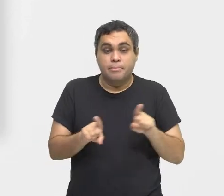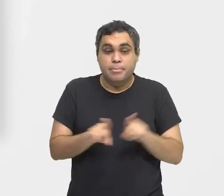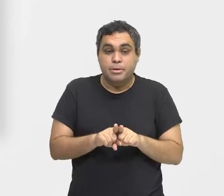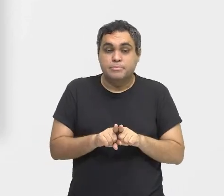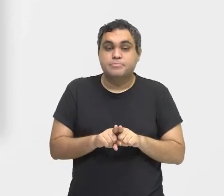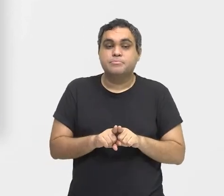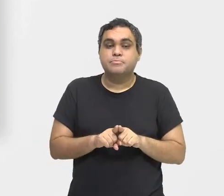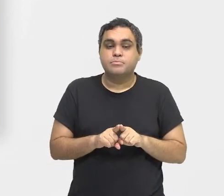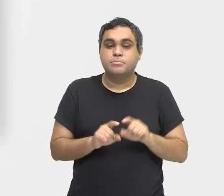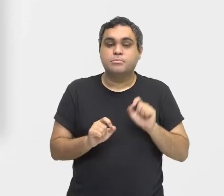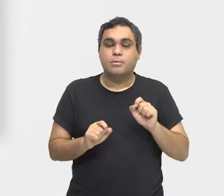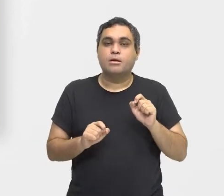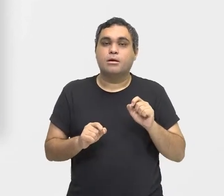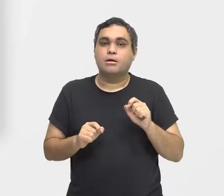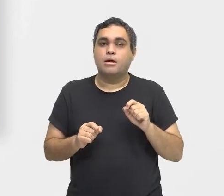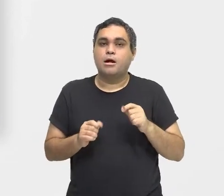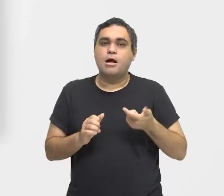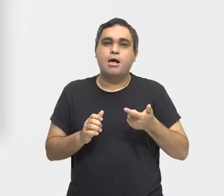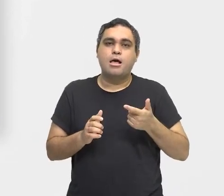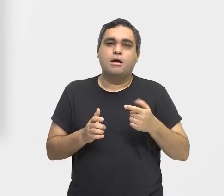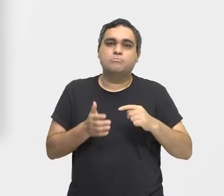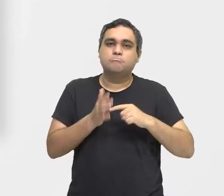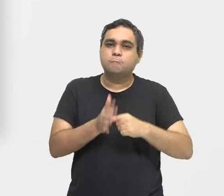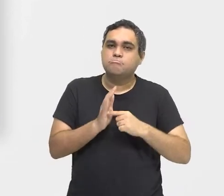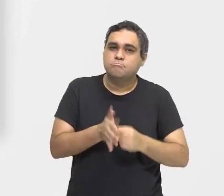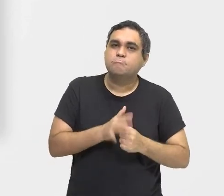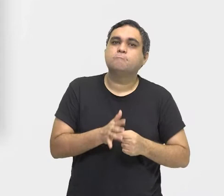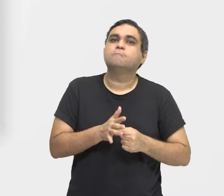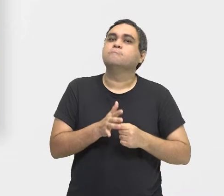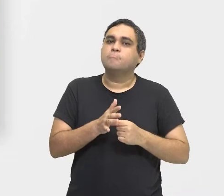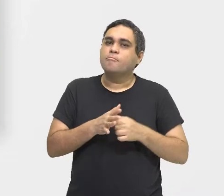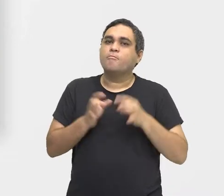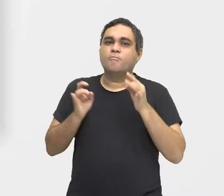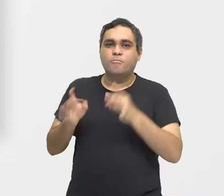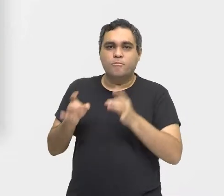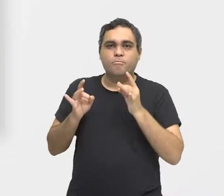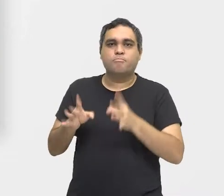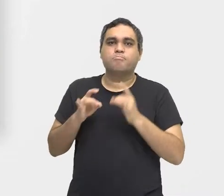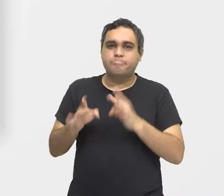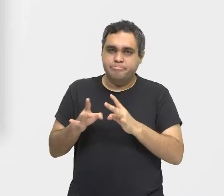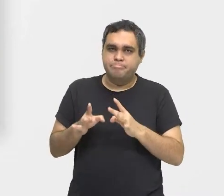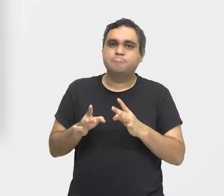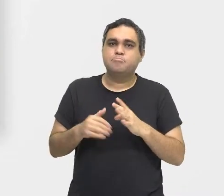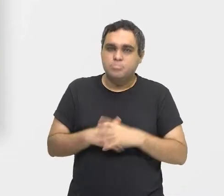para abastecimento dos setores tanto automotivos quanto os